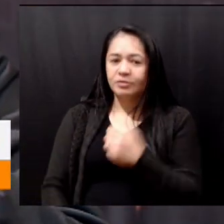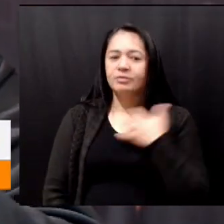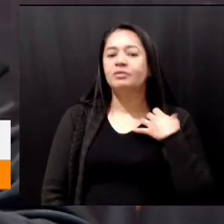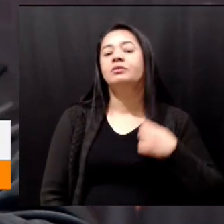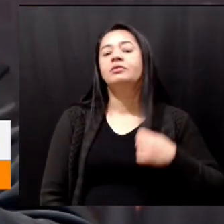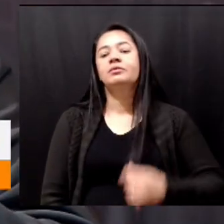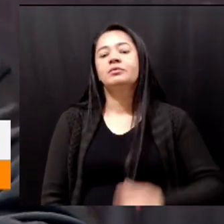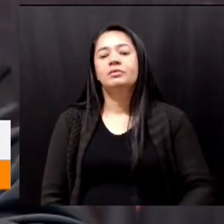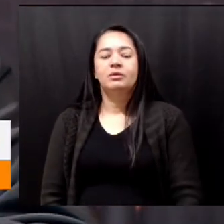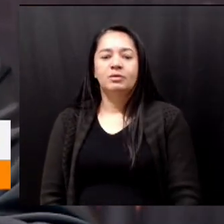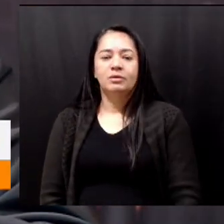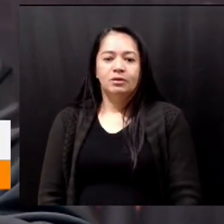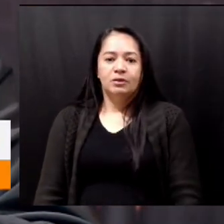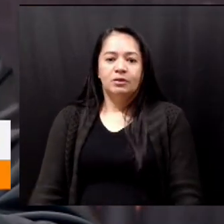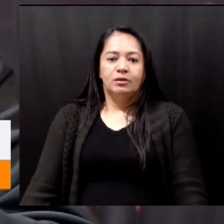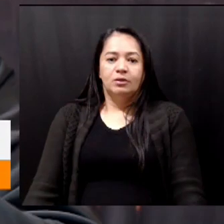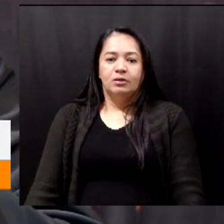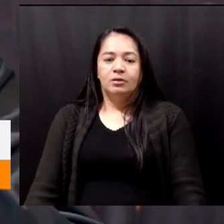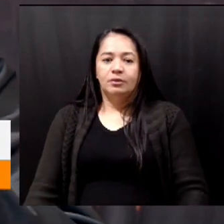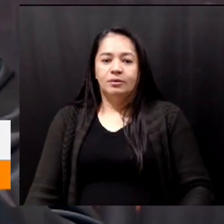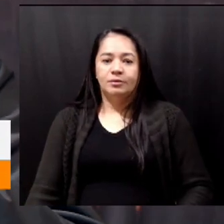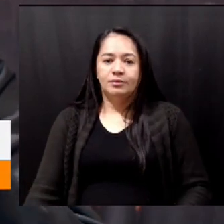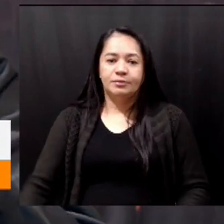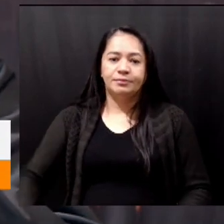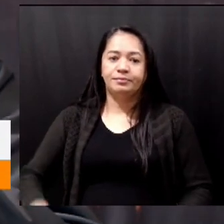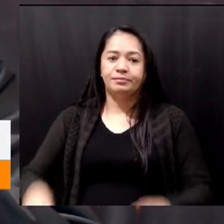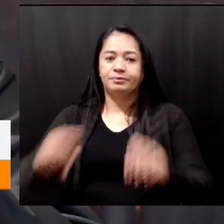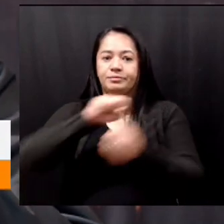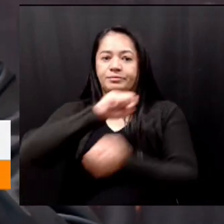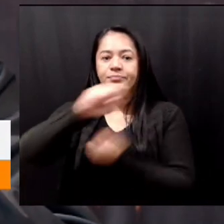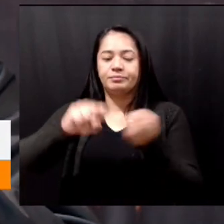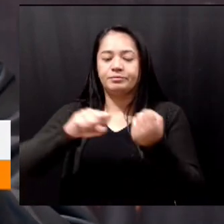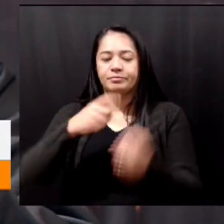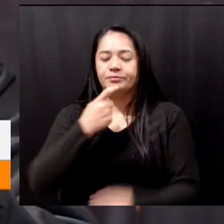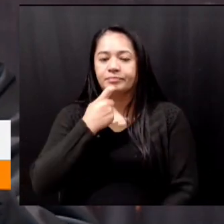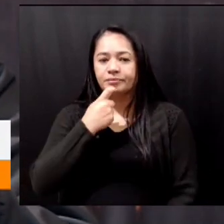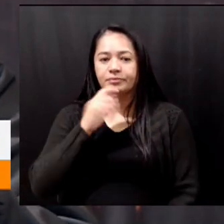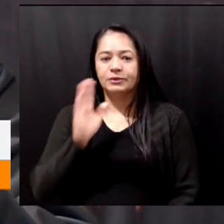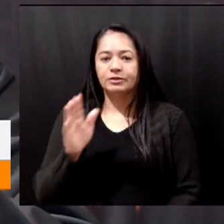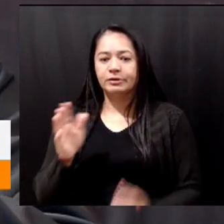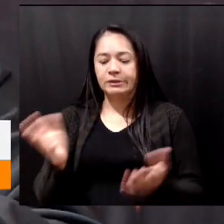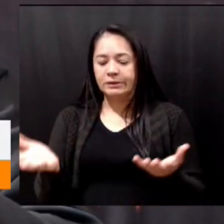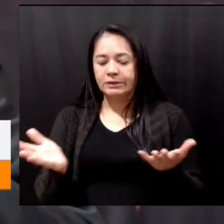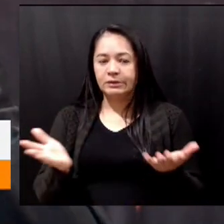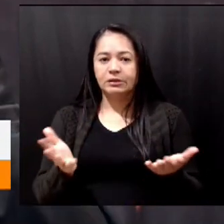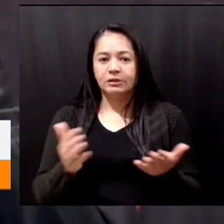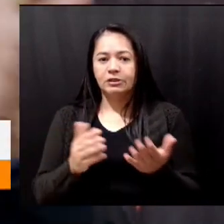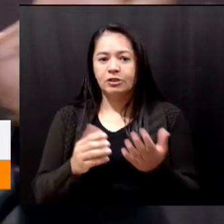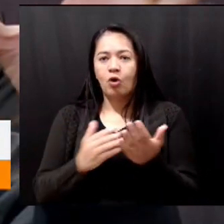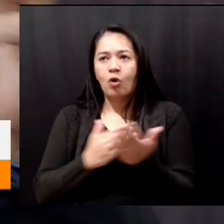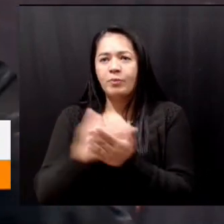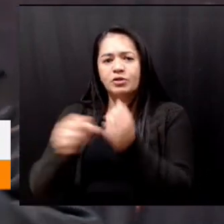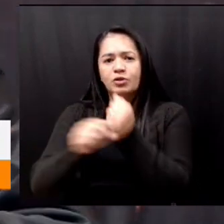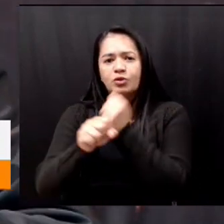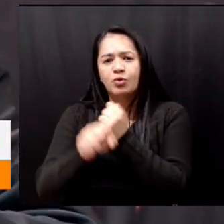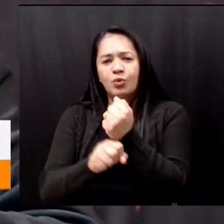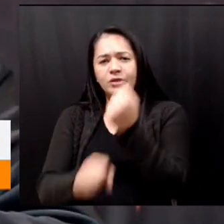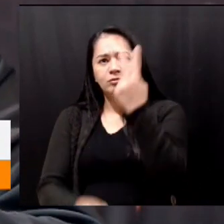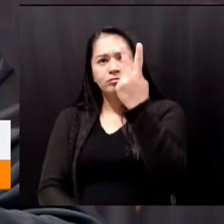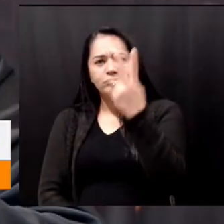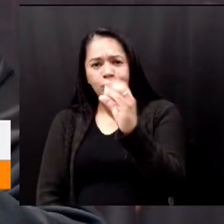O ecossistema de Campinas, ele está nesse mexe-mexe desde os anos 2000, né? A gente vai e tal, e nunca careja e